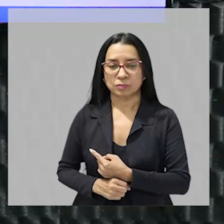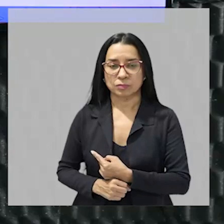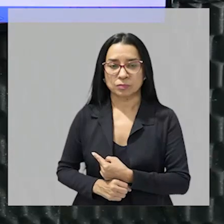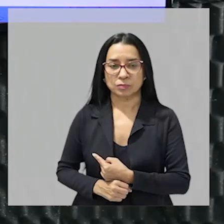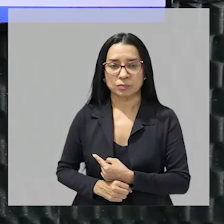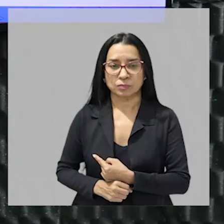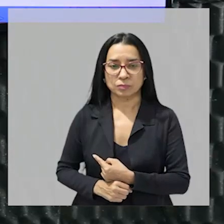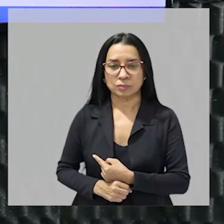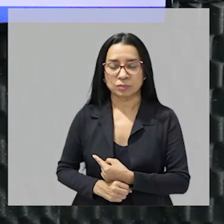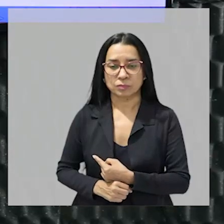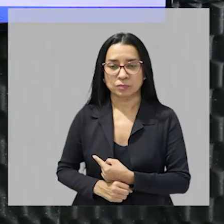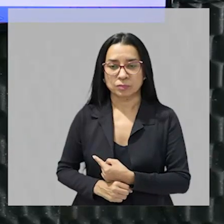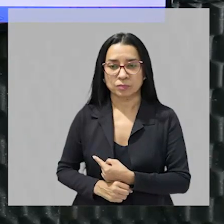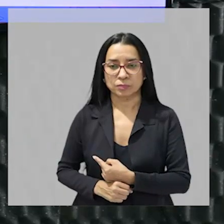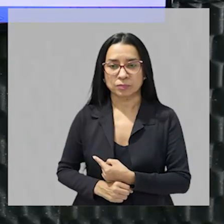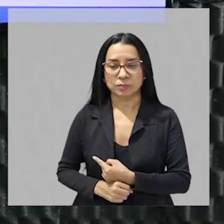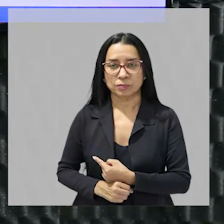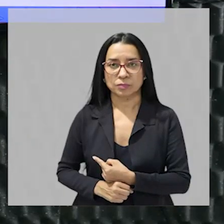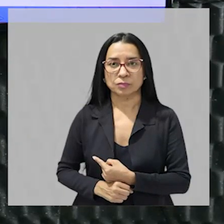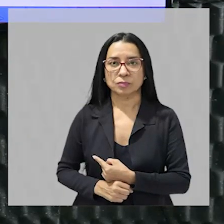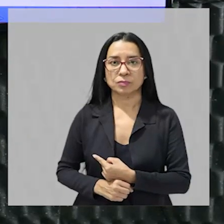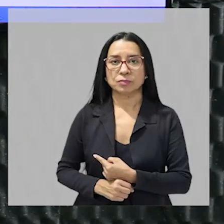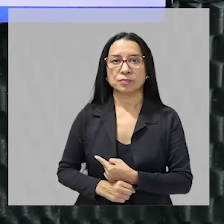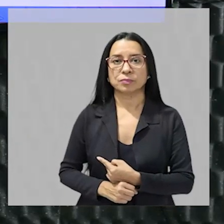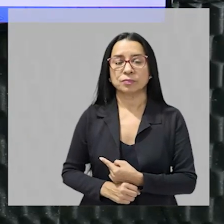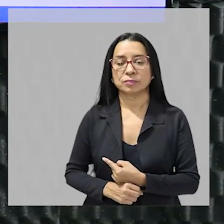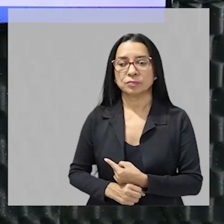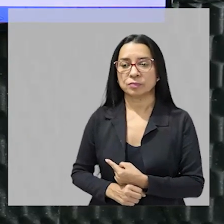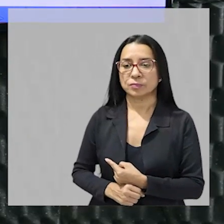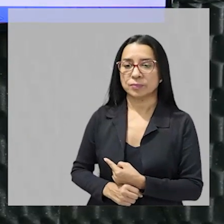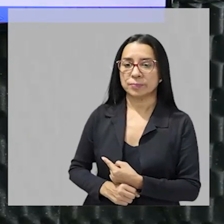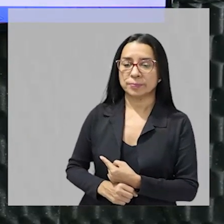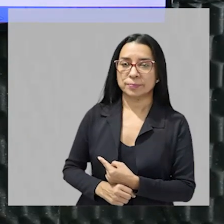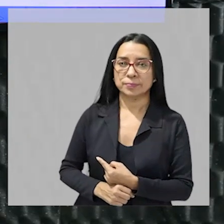efeito estufa, em 2020 serão de